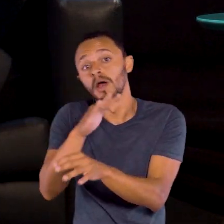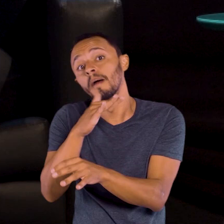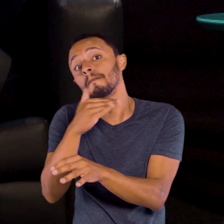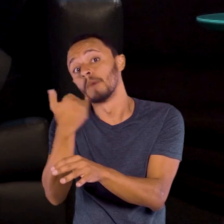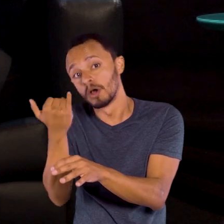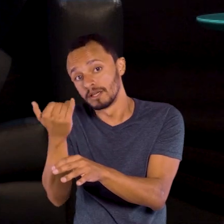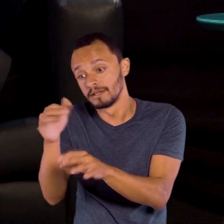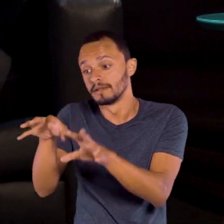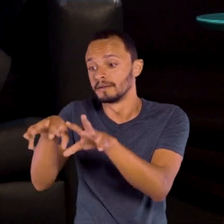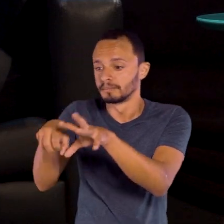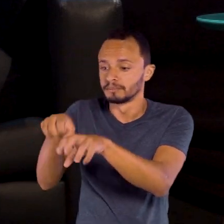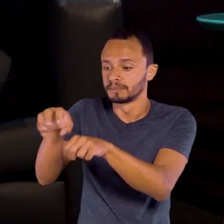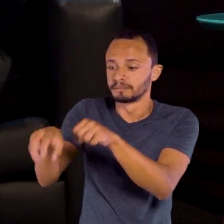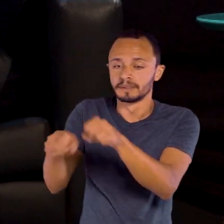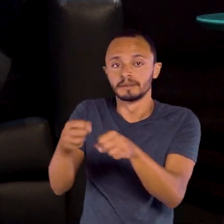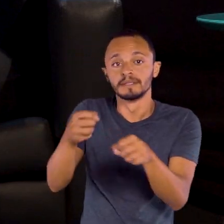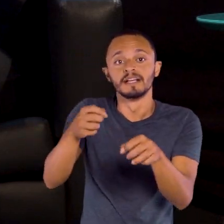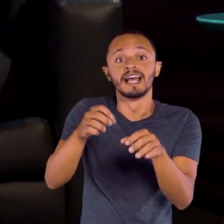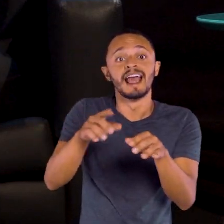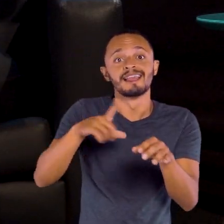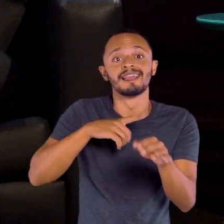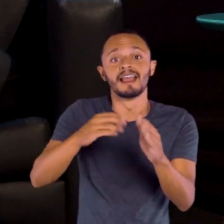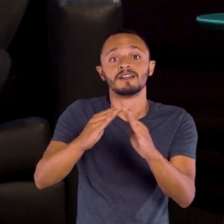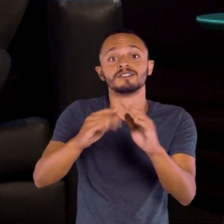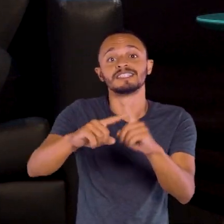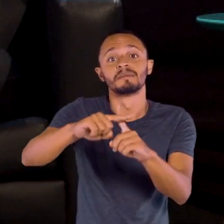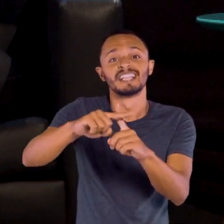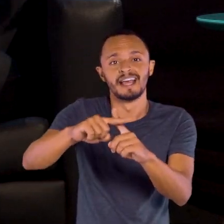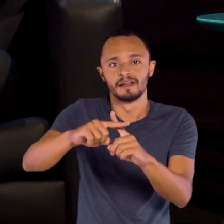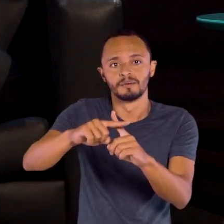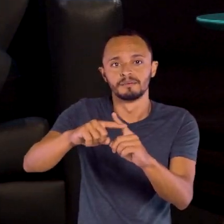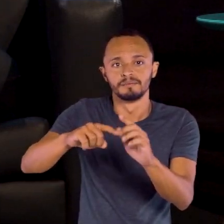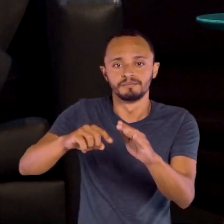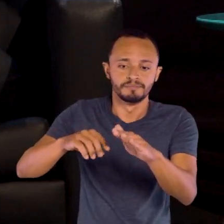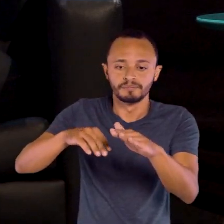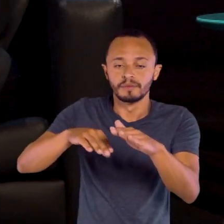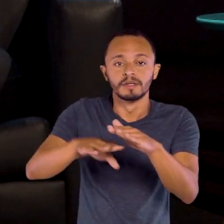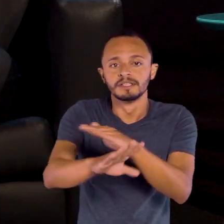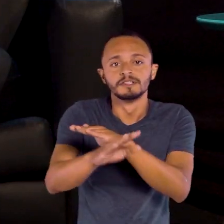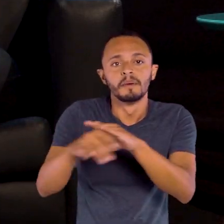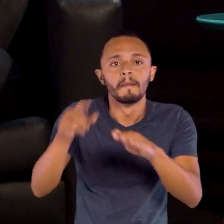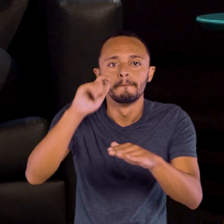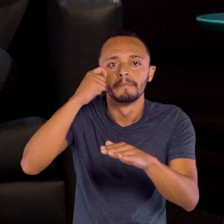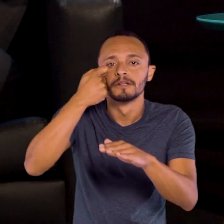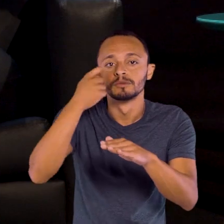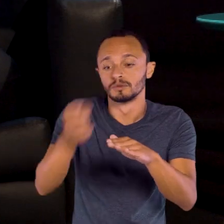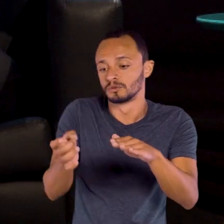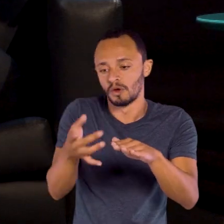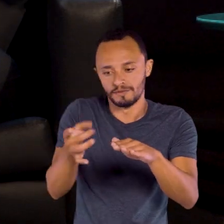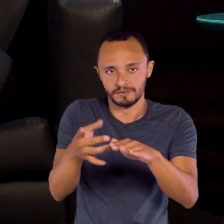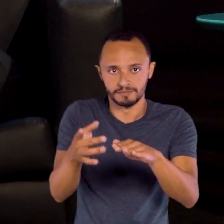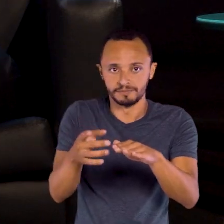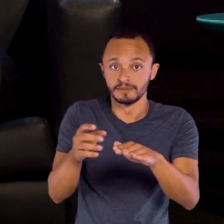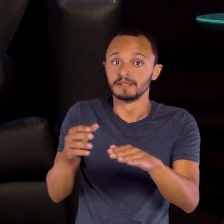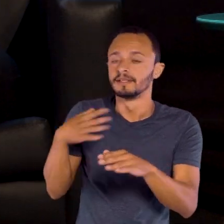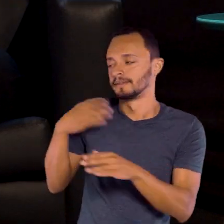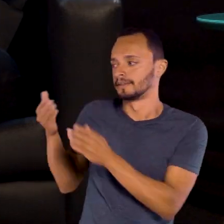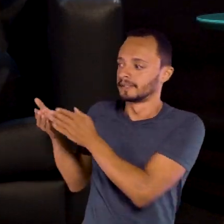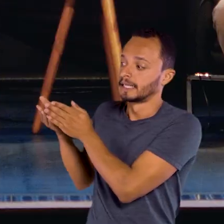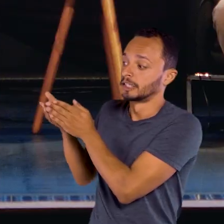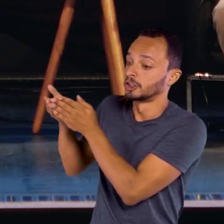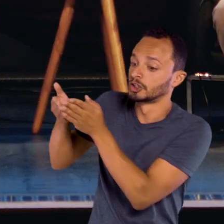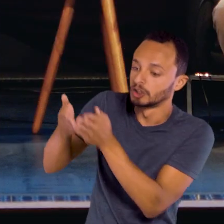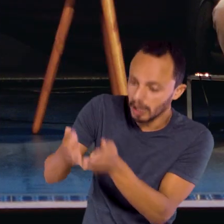enterradas no cemitério dos Pretos Novos, que também ficava ali. Era um complexo, né? A pessoa chegava, quem estava bom ia